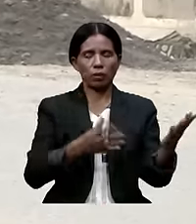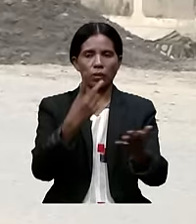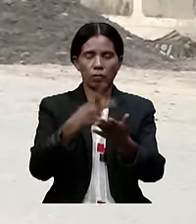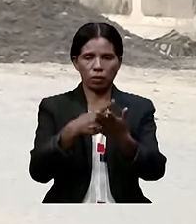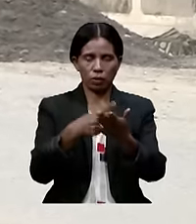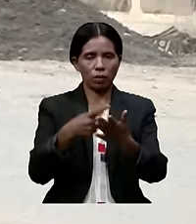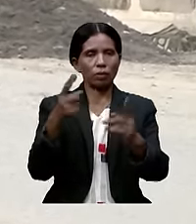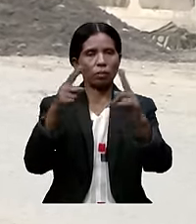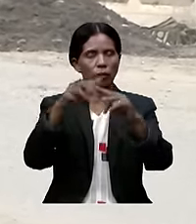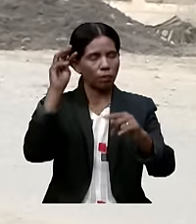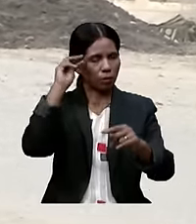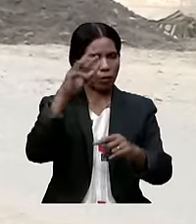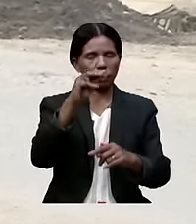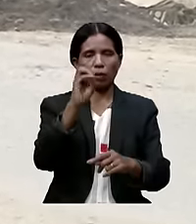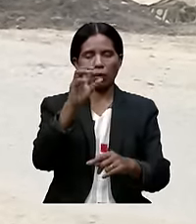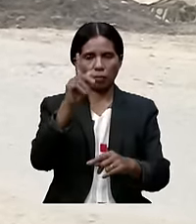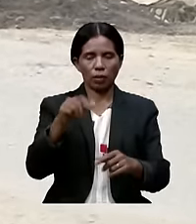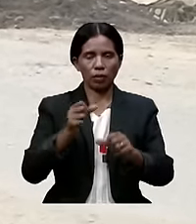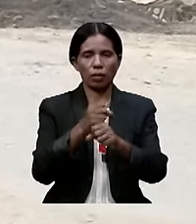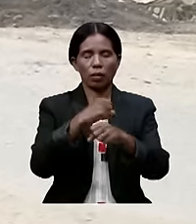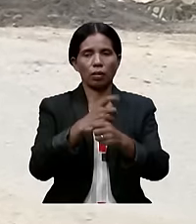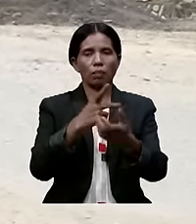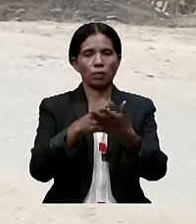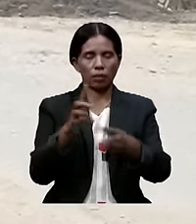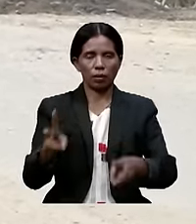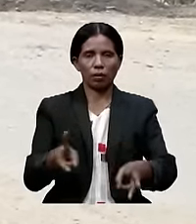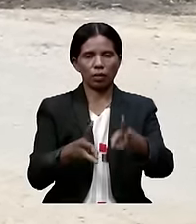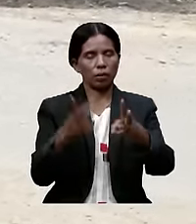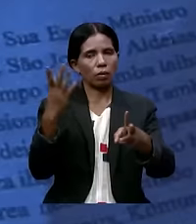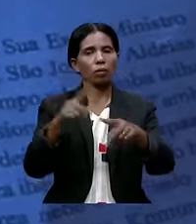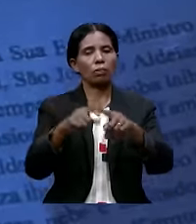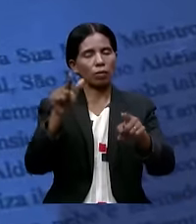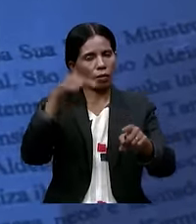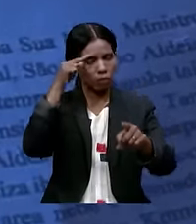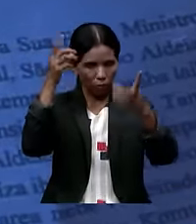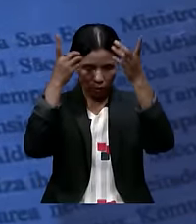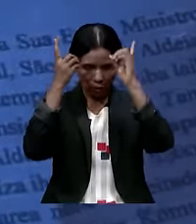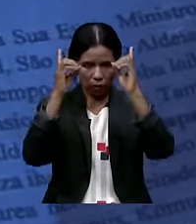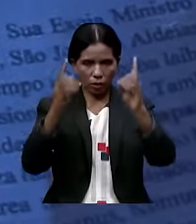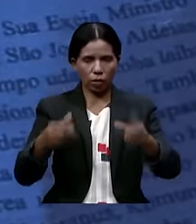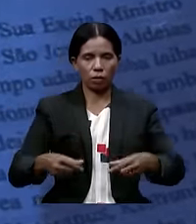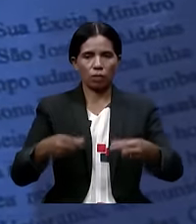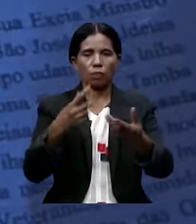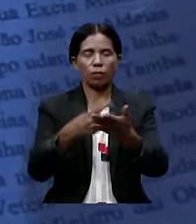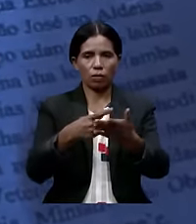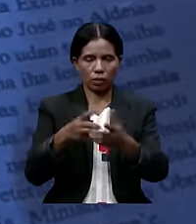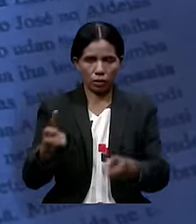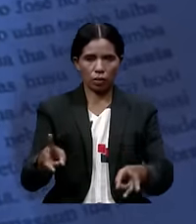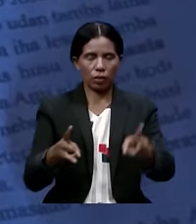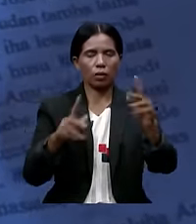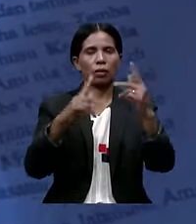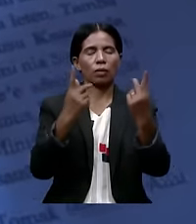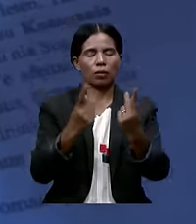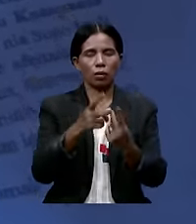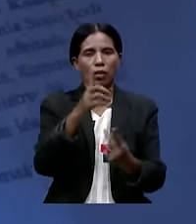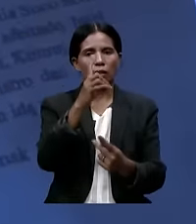proposta ba Ministério Obras Públicas atu construir projeto estrada refere, mai be governo decidiu de entrega projeto estrada ne ba companhia